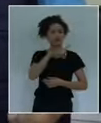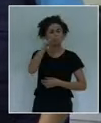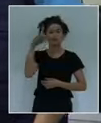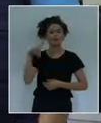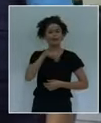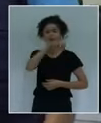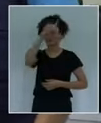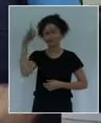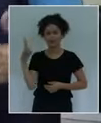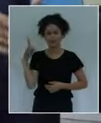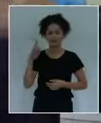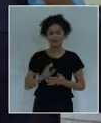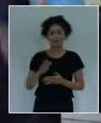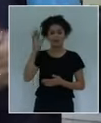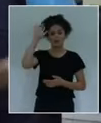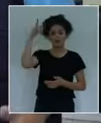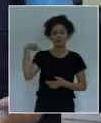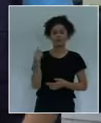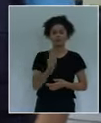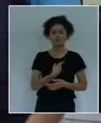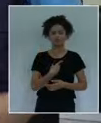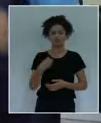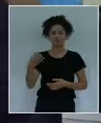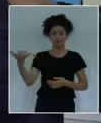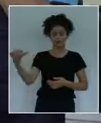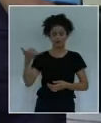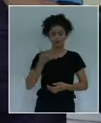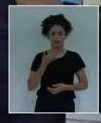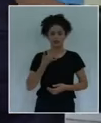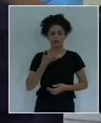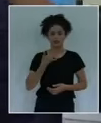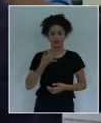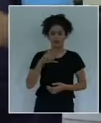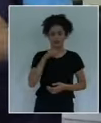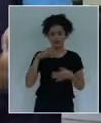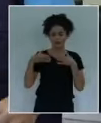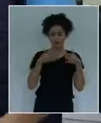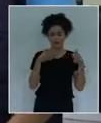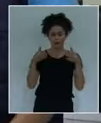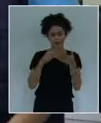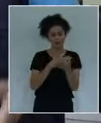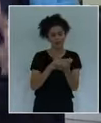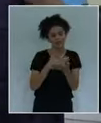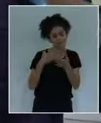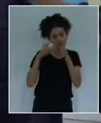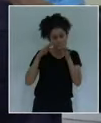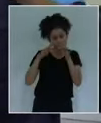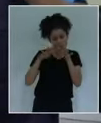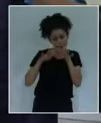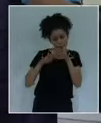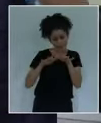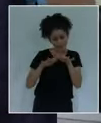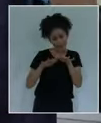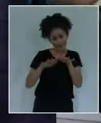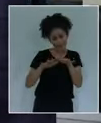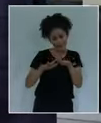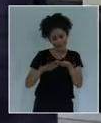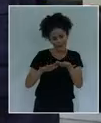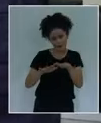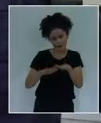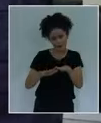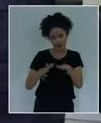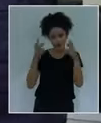gente teve a notícia que o rio ia começar a baixar, e foi baixando gradativamente, nós fizemos praticamente a última